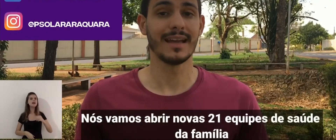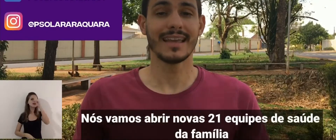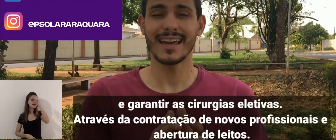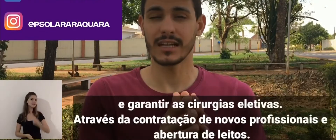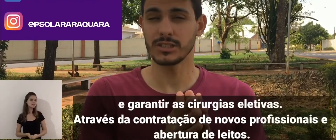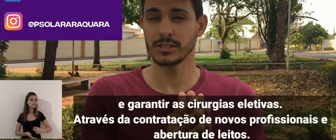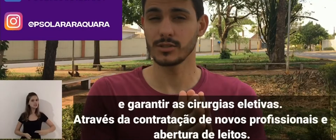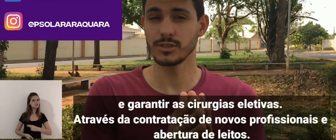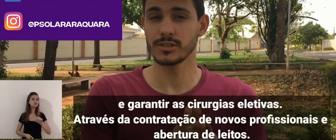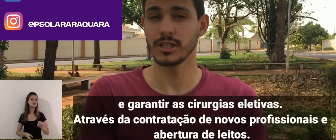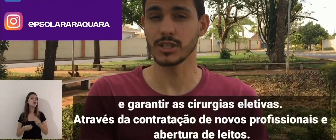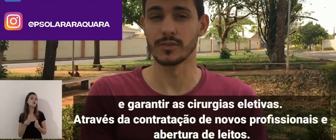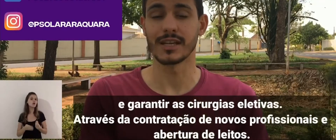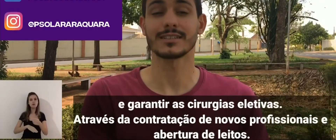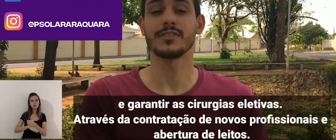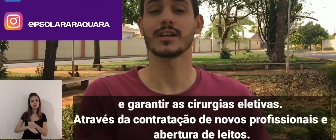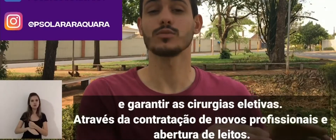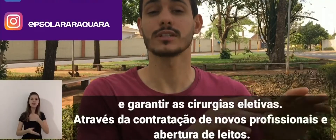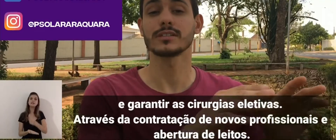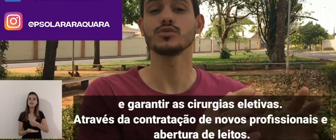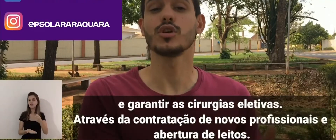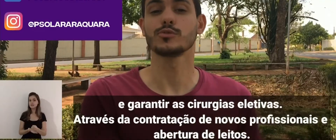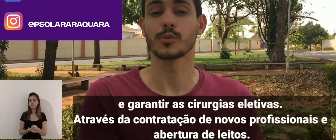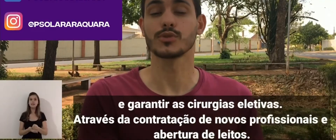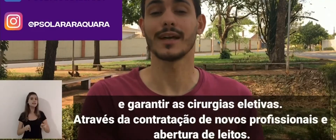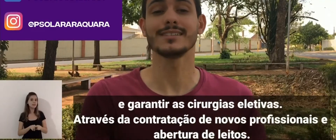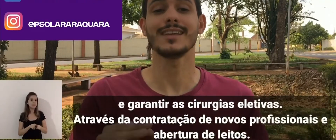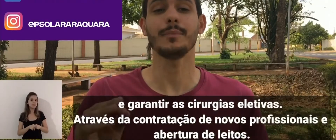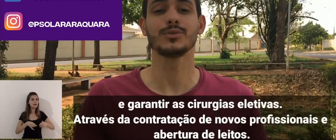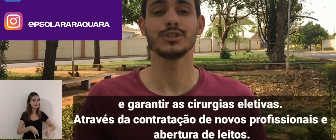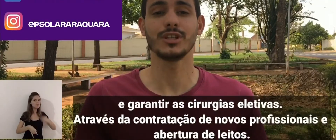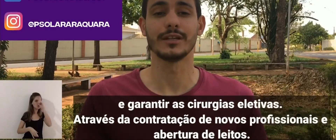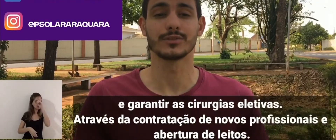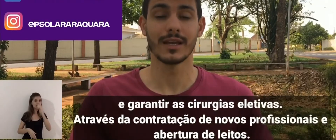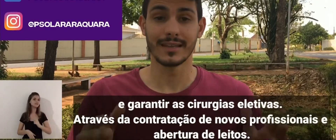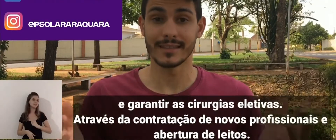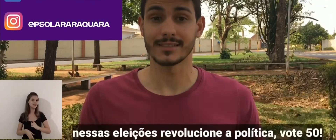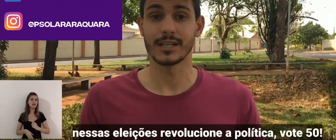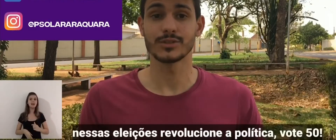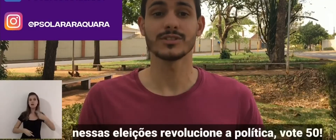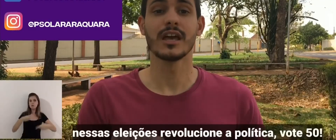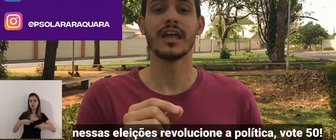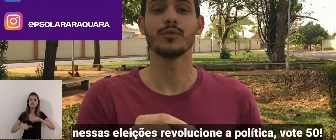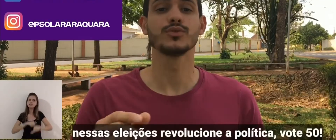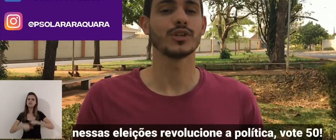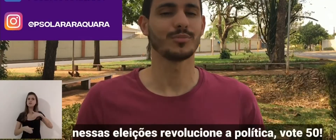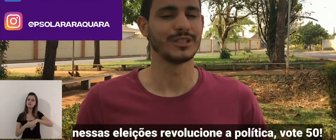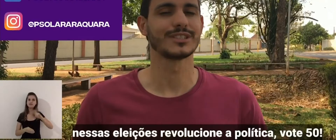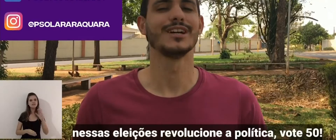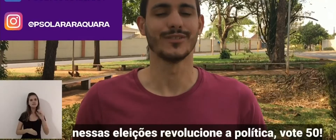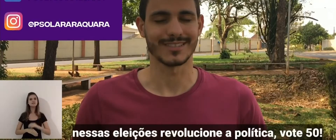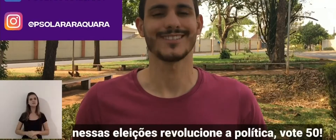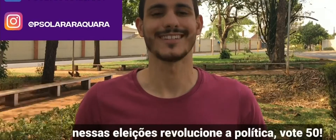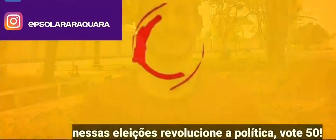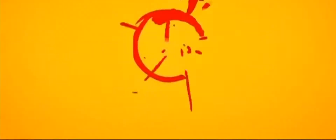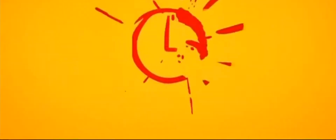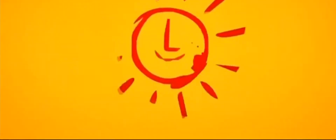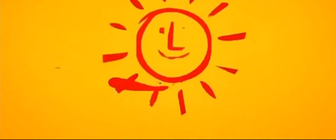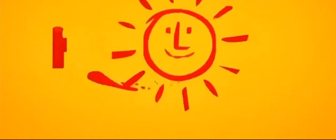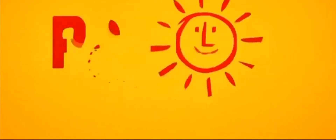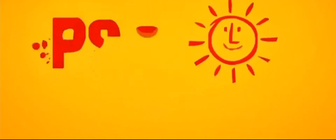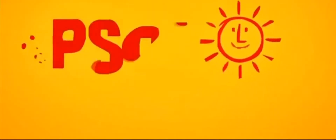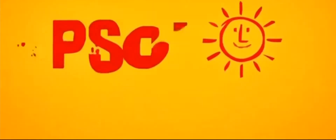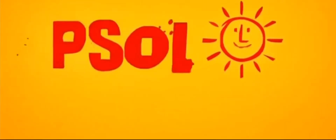saúde da família e garantir as cirurgias eletivas, através da contratação de novos profissionais e abertura de leitos. Nessas eleições, revolucione a política. Vote